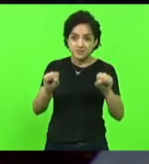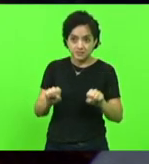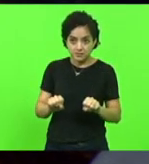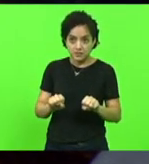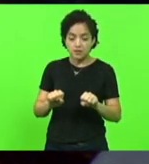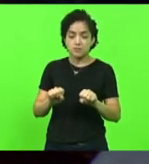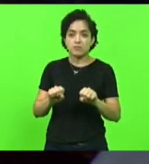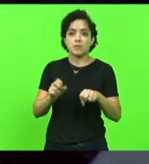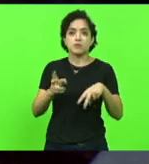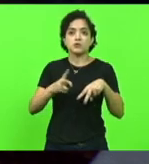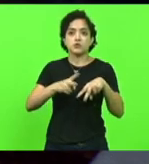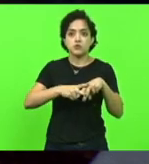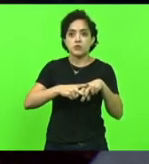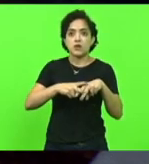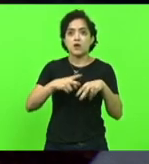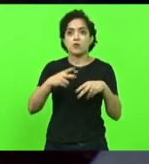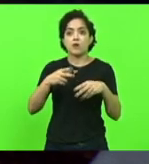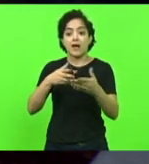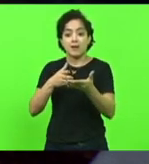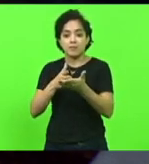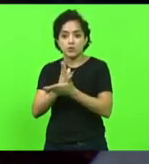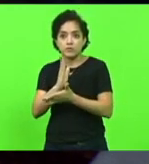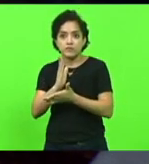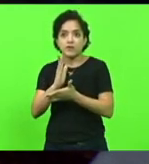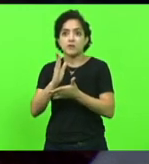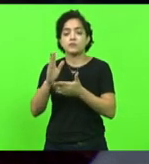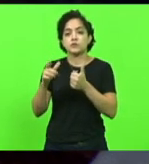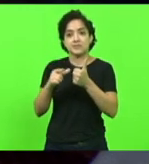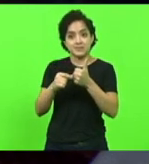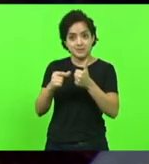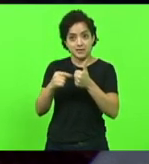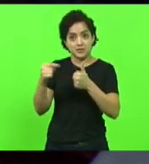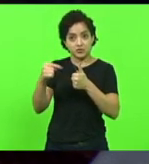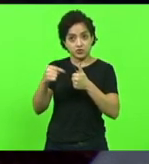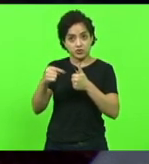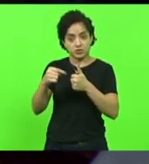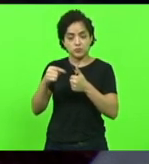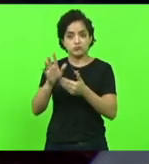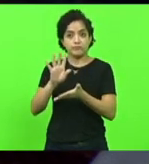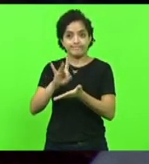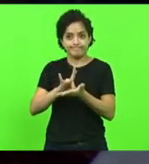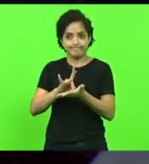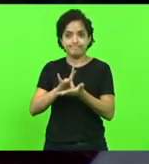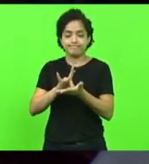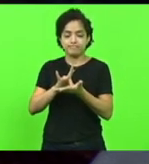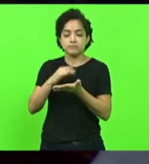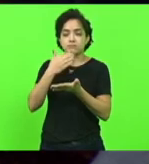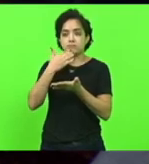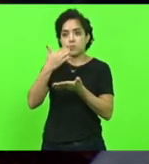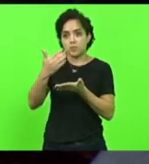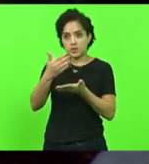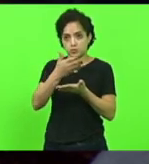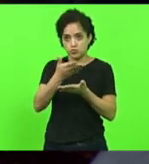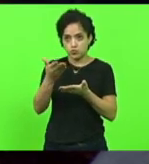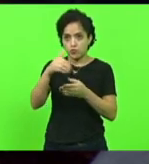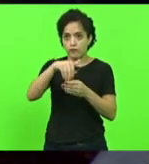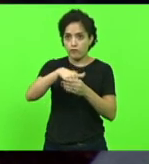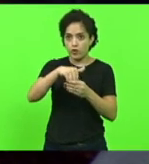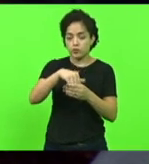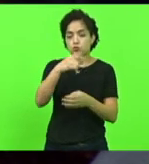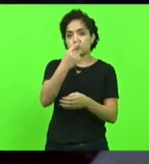nós aprovamos esse artigo da forma original. portanto, eu peço voto 1,